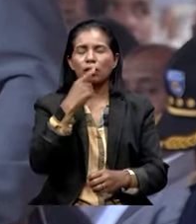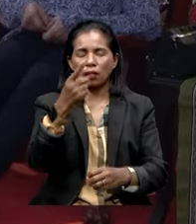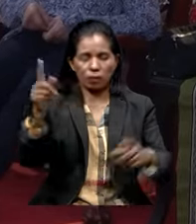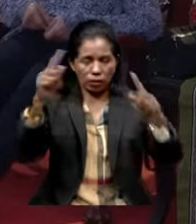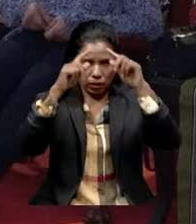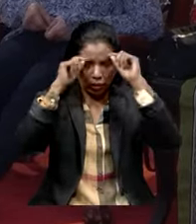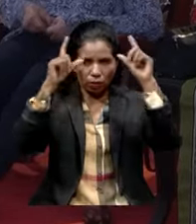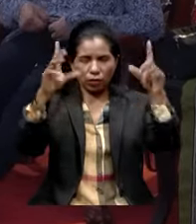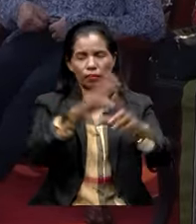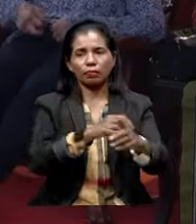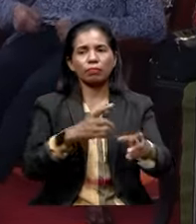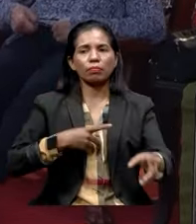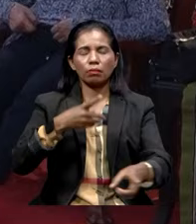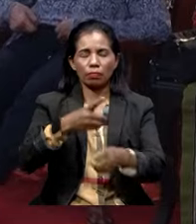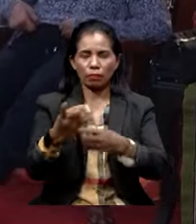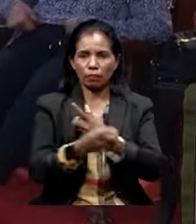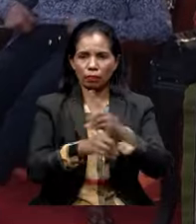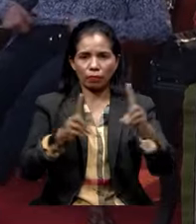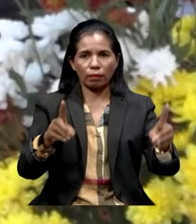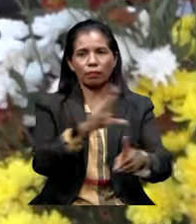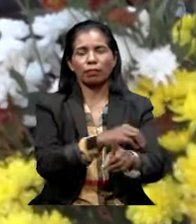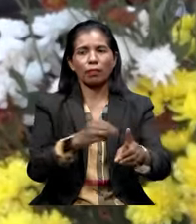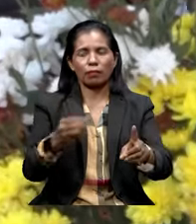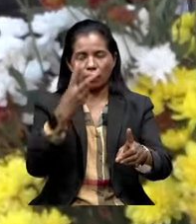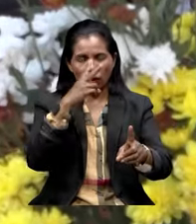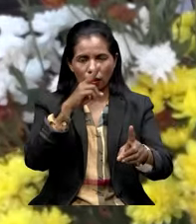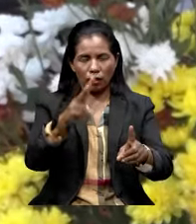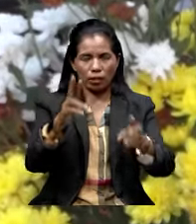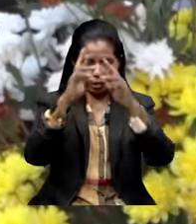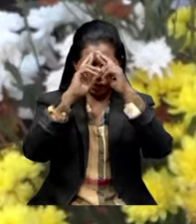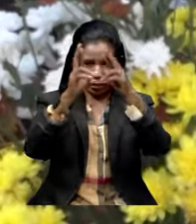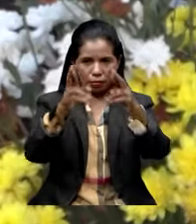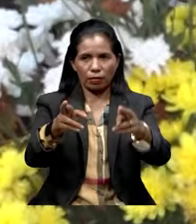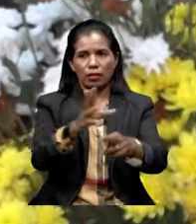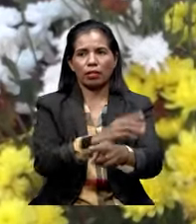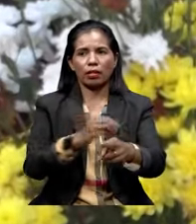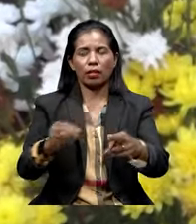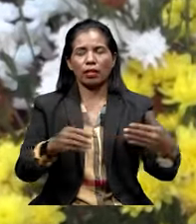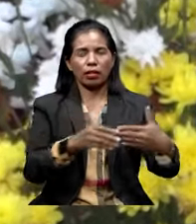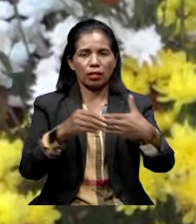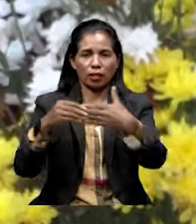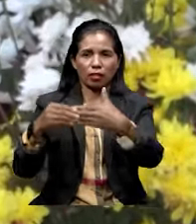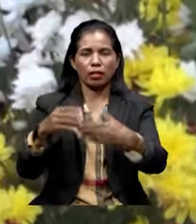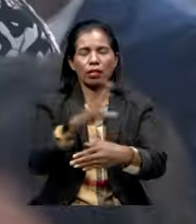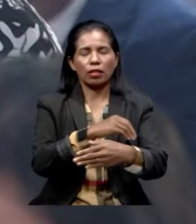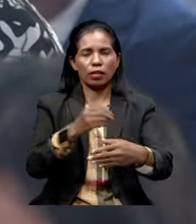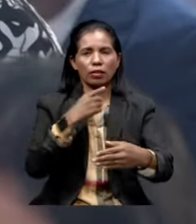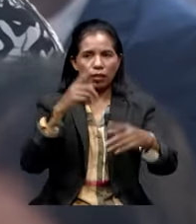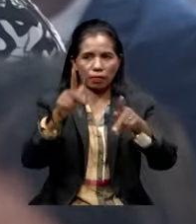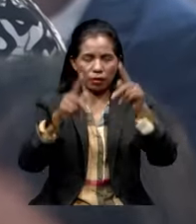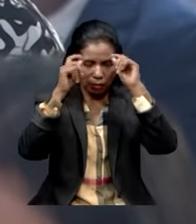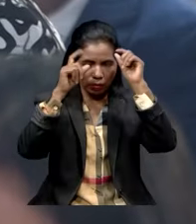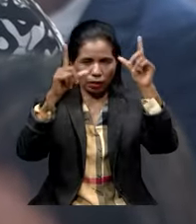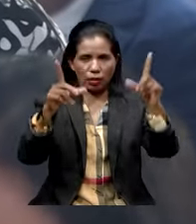Timor-Leste não dar Estado direito democrático, deve promover reconciliação no respeito a direitos humanos. Líder ONU Nemos congratula o povo Timor-Leste e